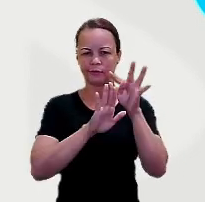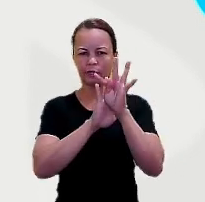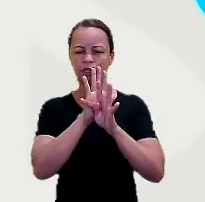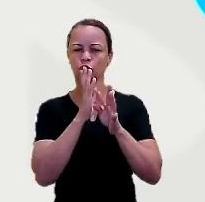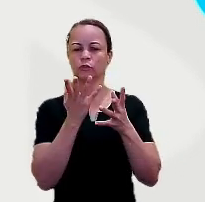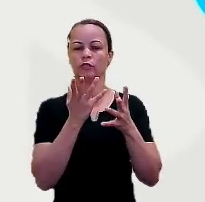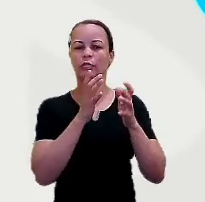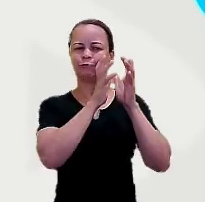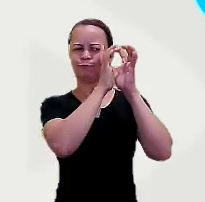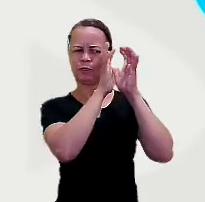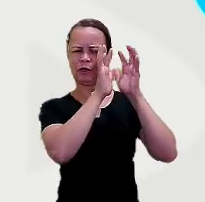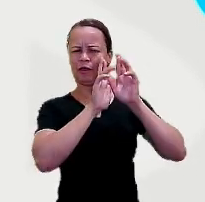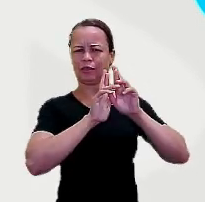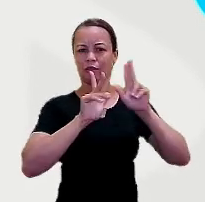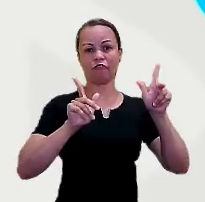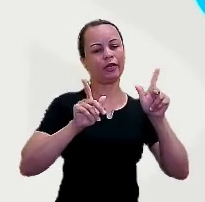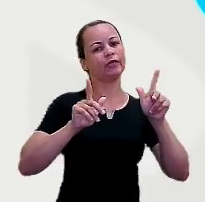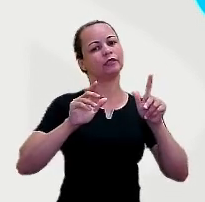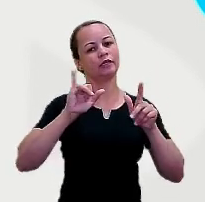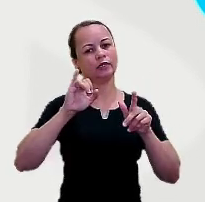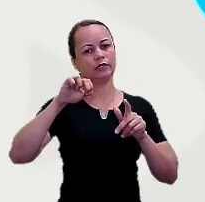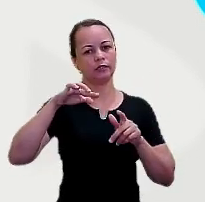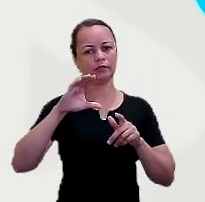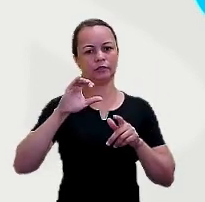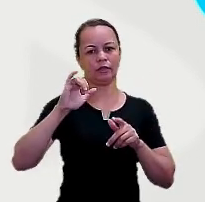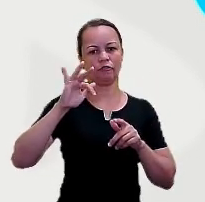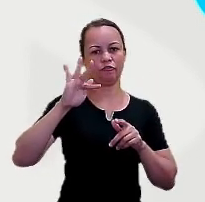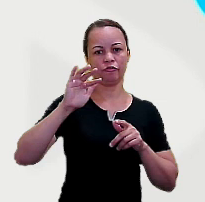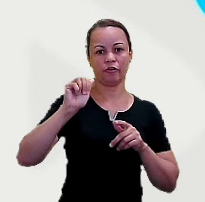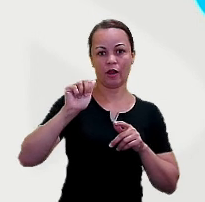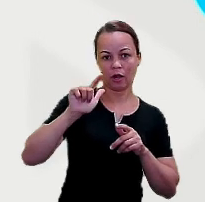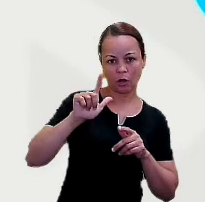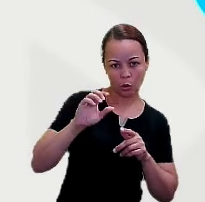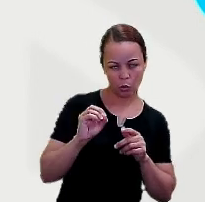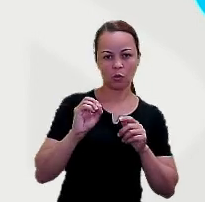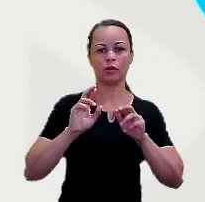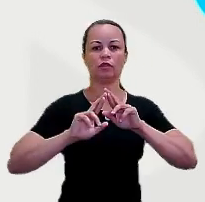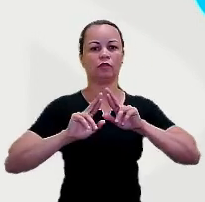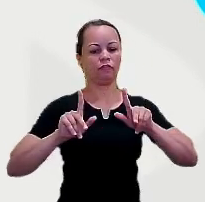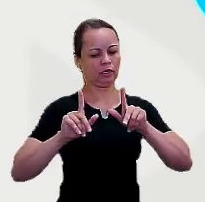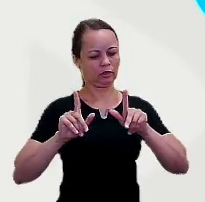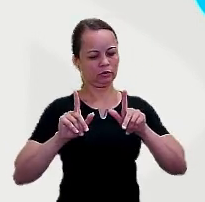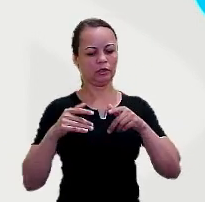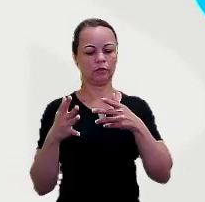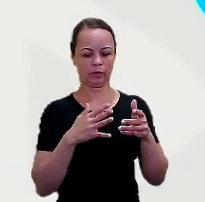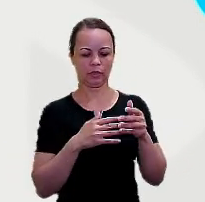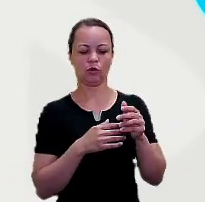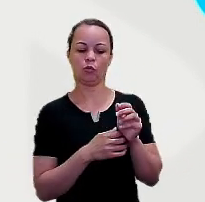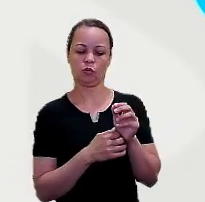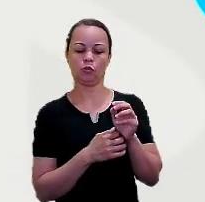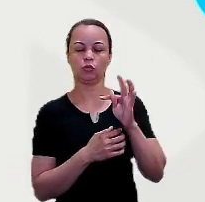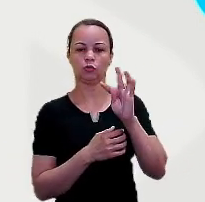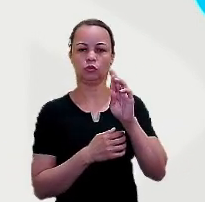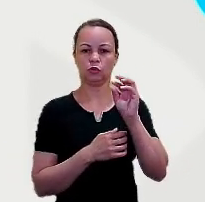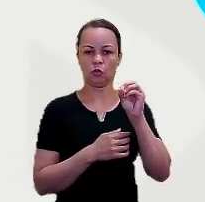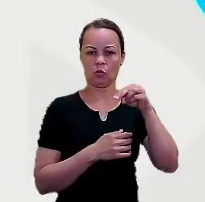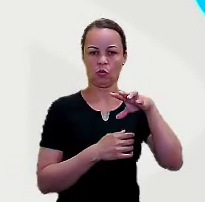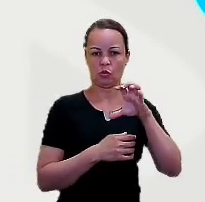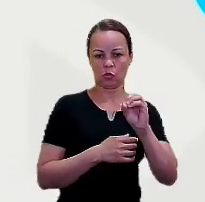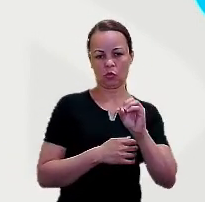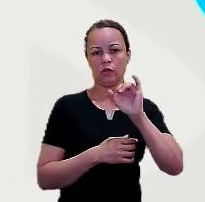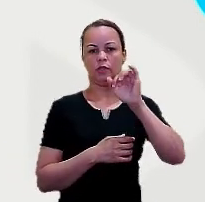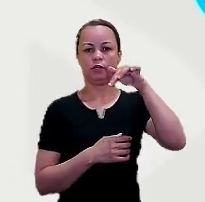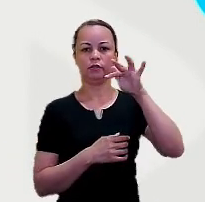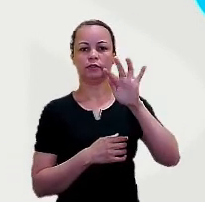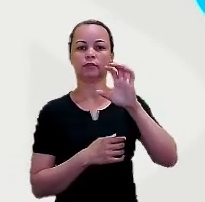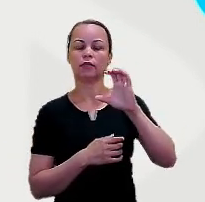é encéfalo. Encéfalo é constituído pelo cérebro, pelo cerebelo e pelo tronco encefálico. Mas quando eu